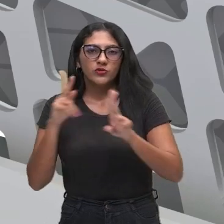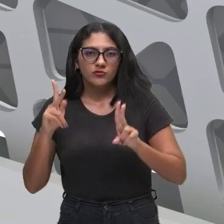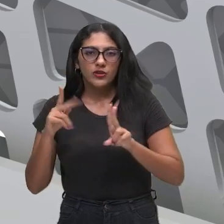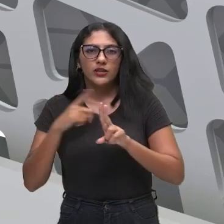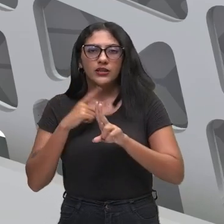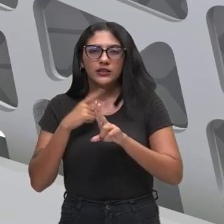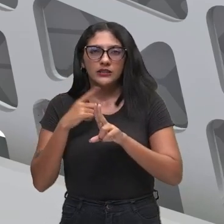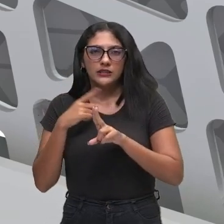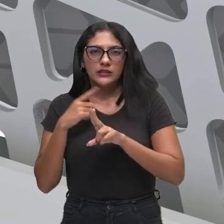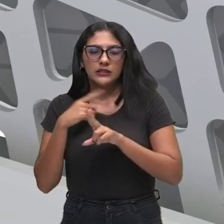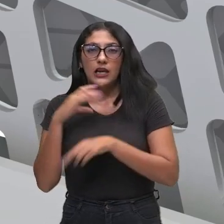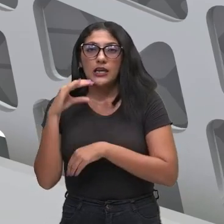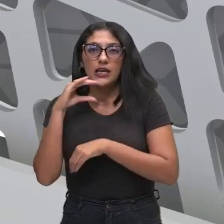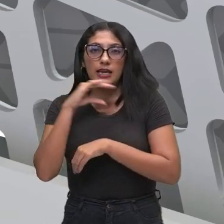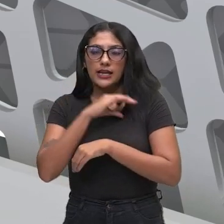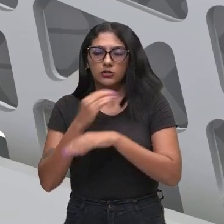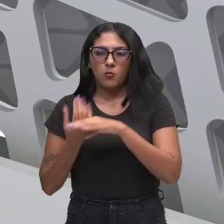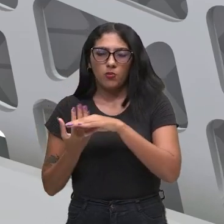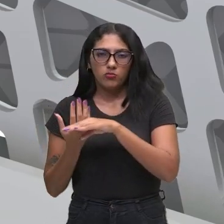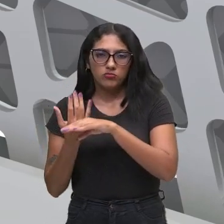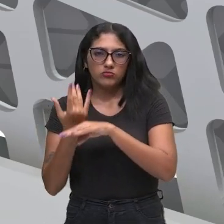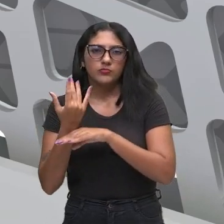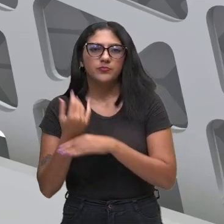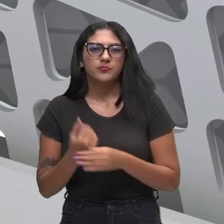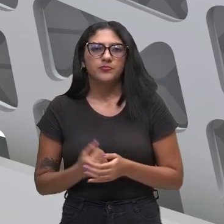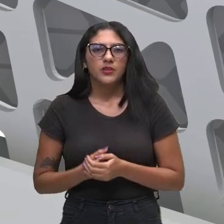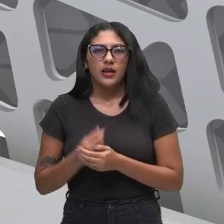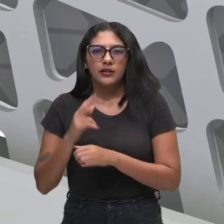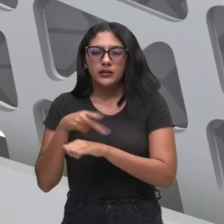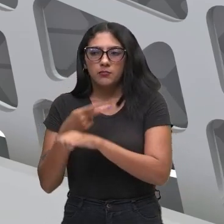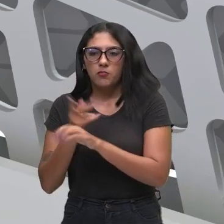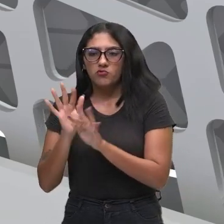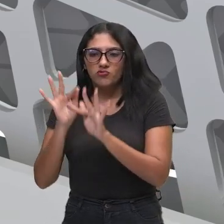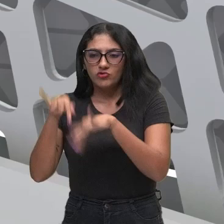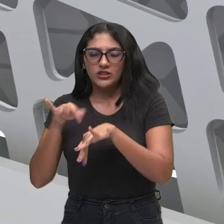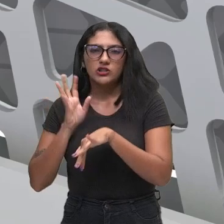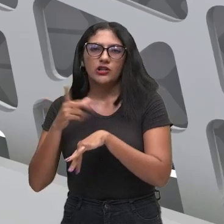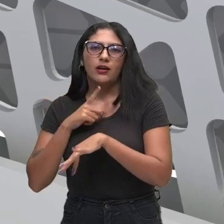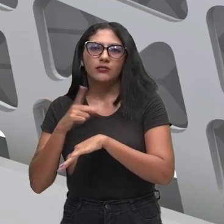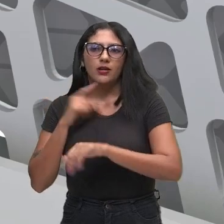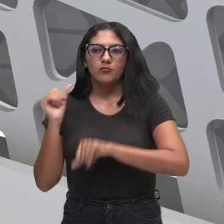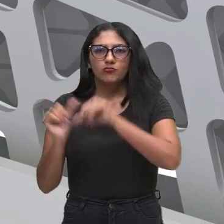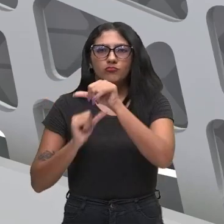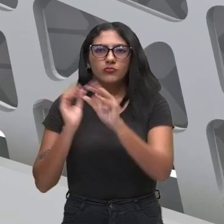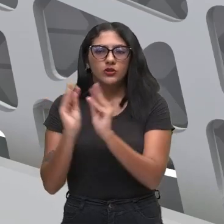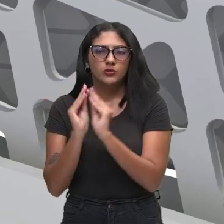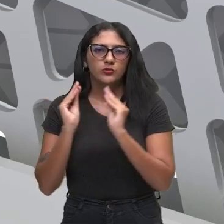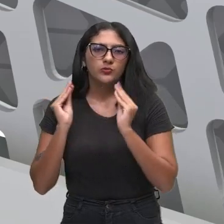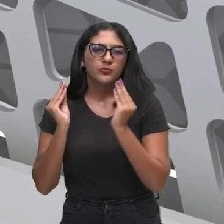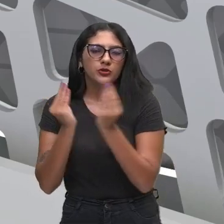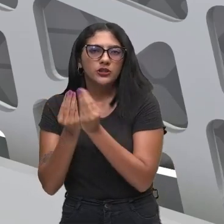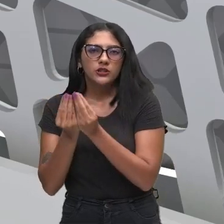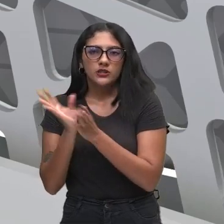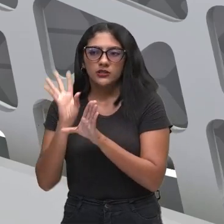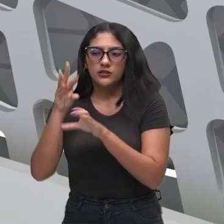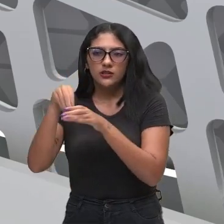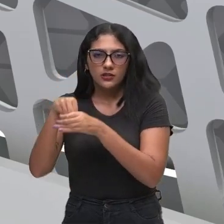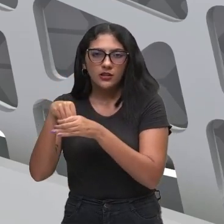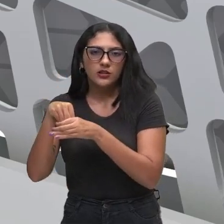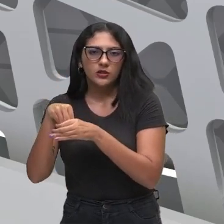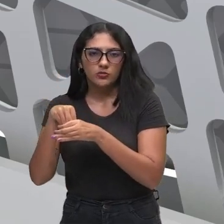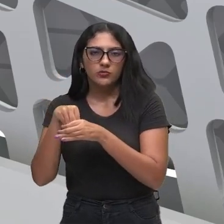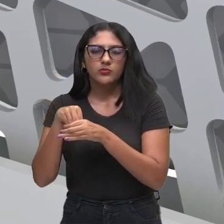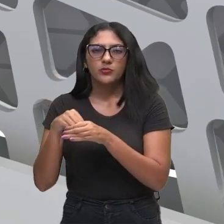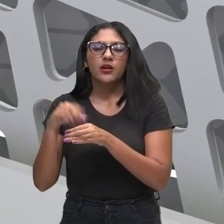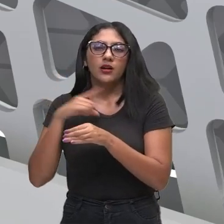de queima, e lá, ao final desse processo já tem alteração daquele produto, daquele fluido de trabalho